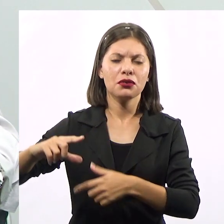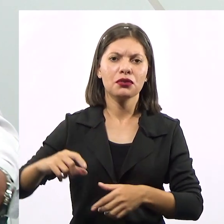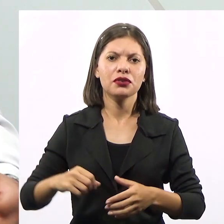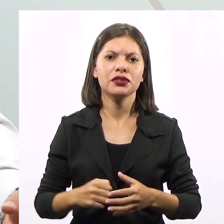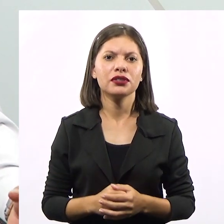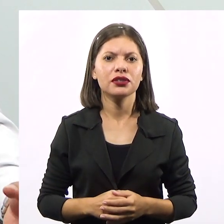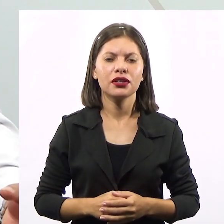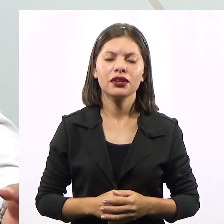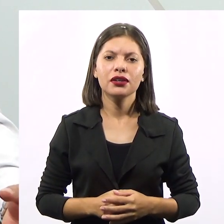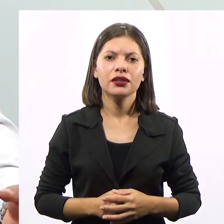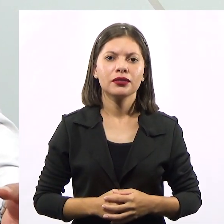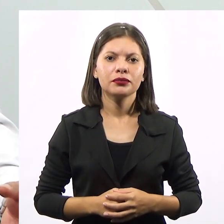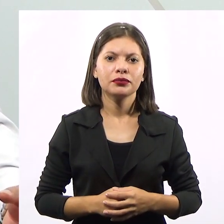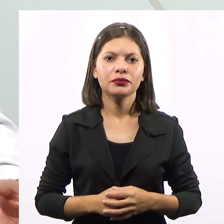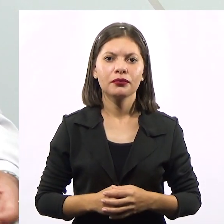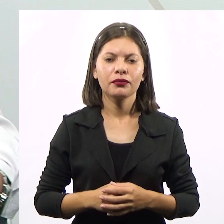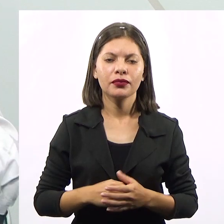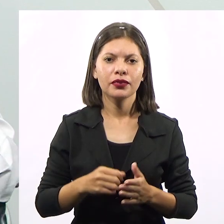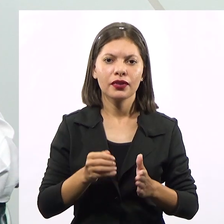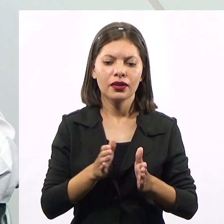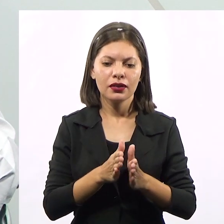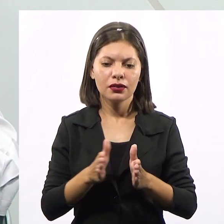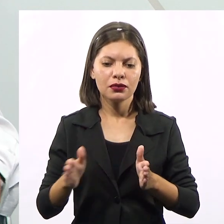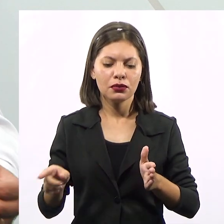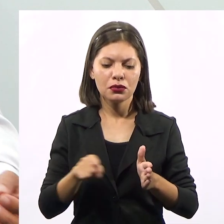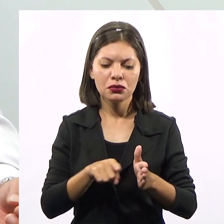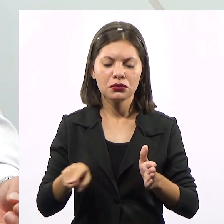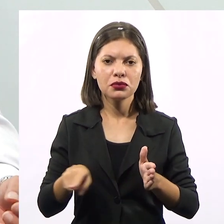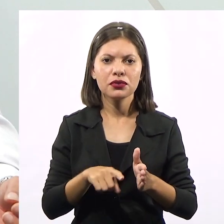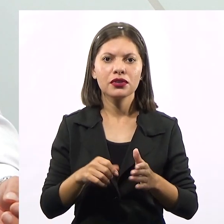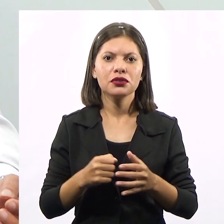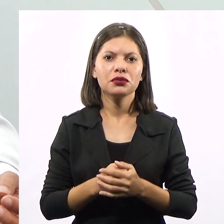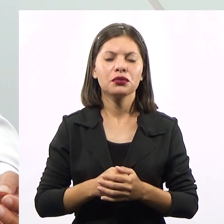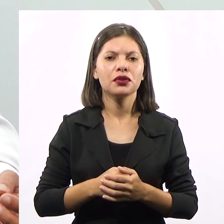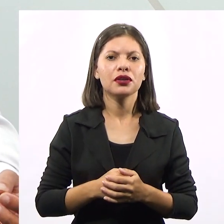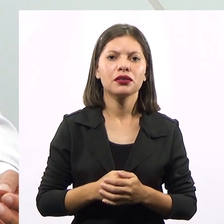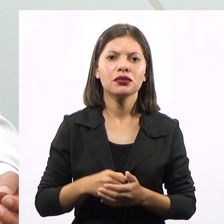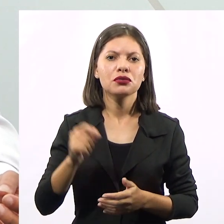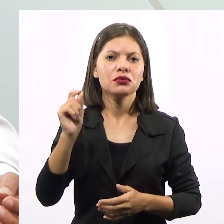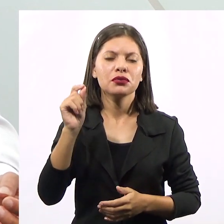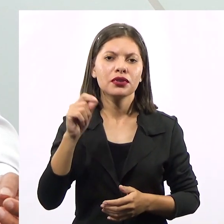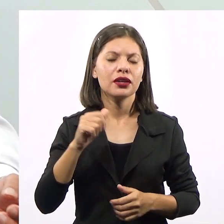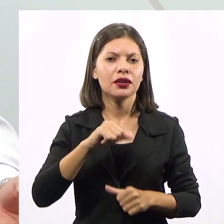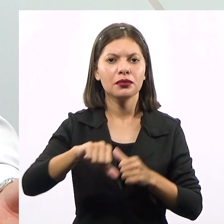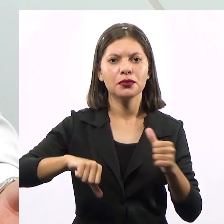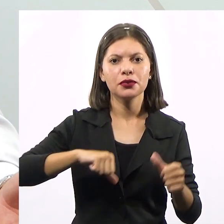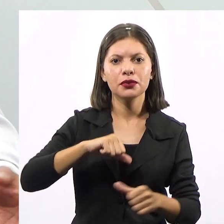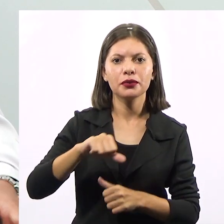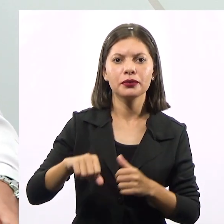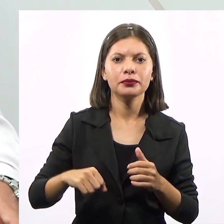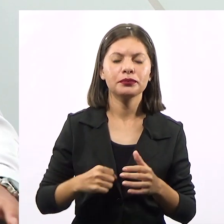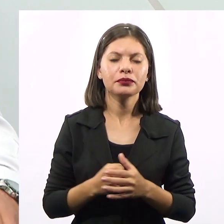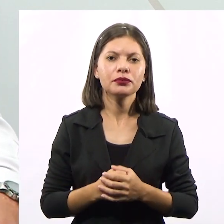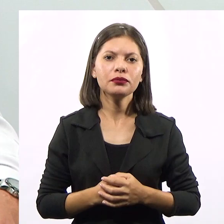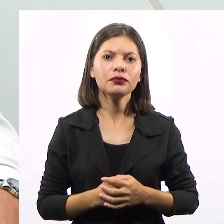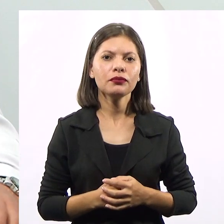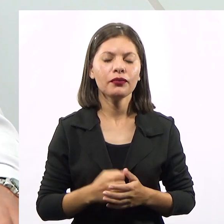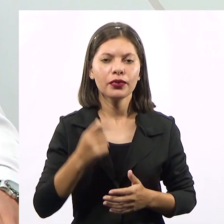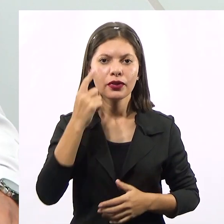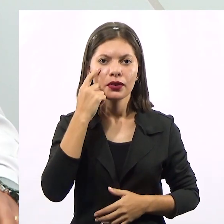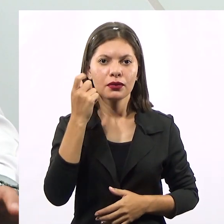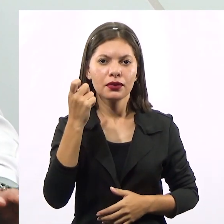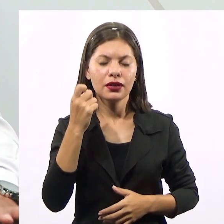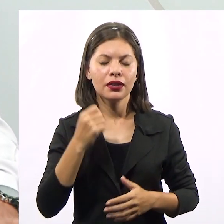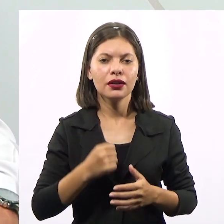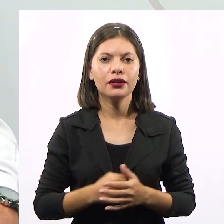as tradições que tinham naquele momento e ao longo da história, o que foi sendo modificado. E eu fico pensando, por